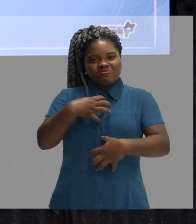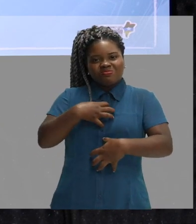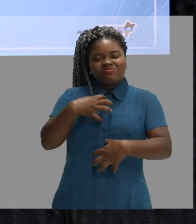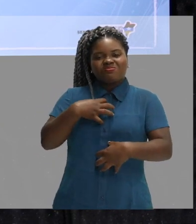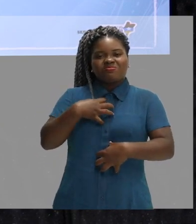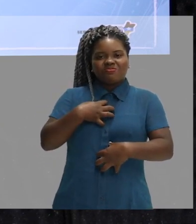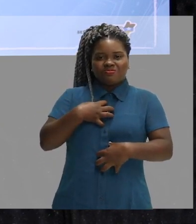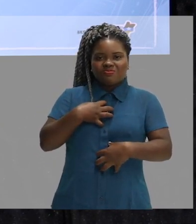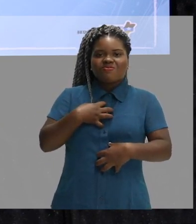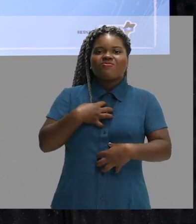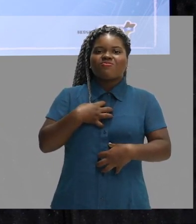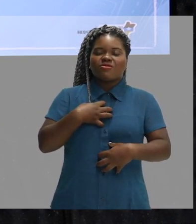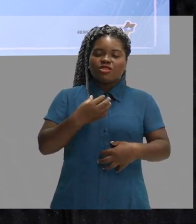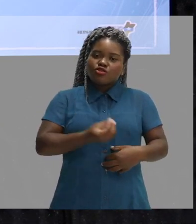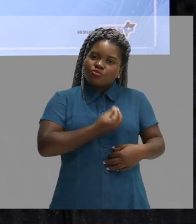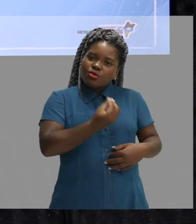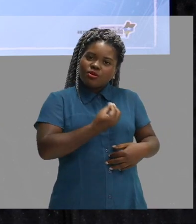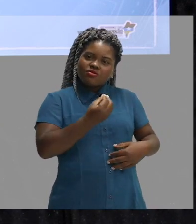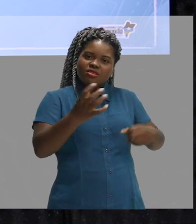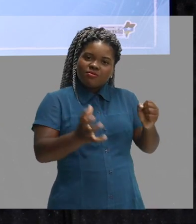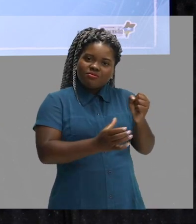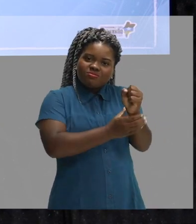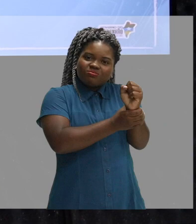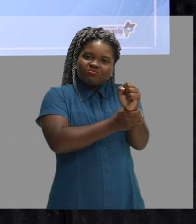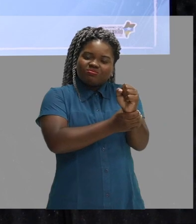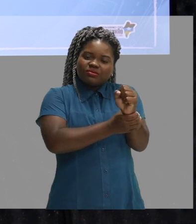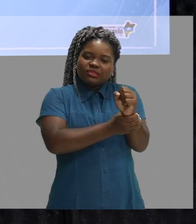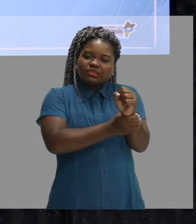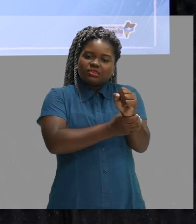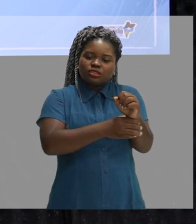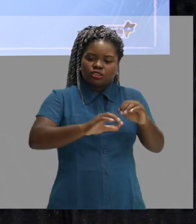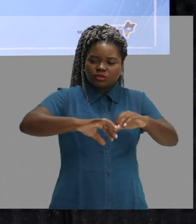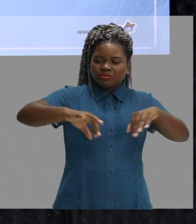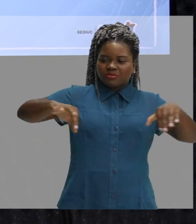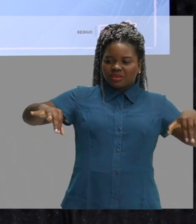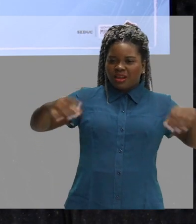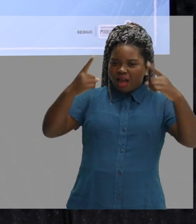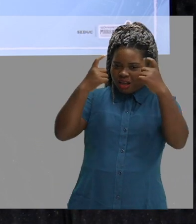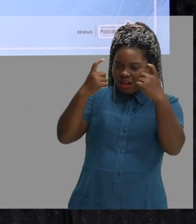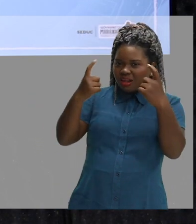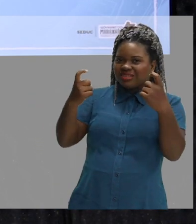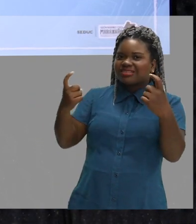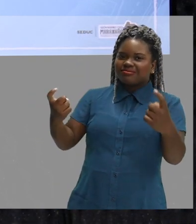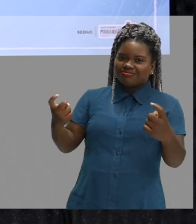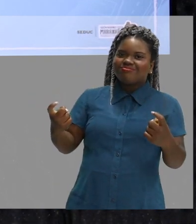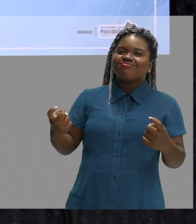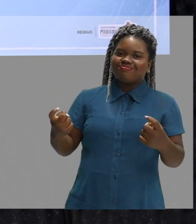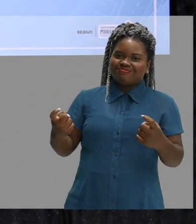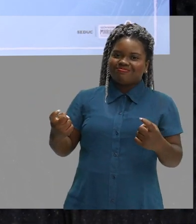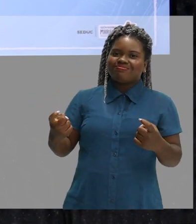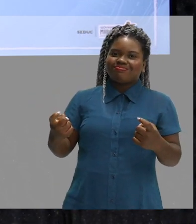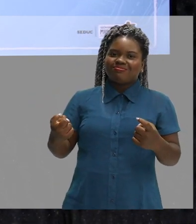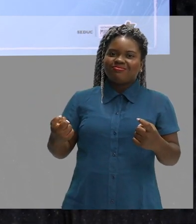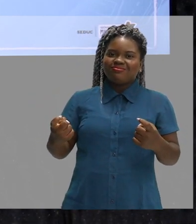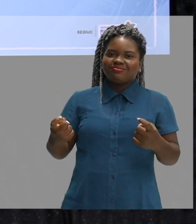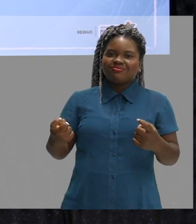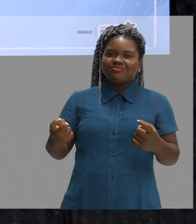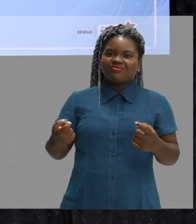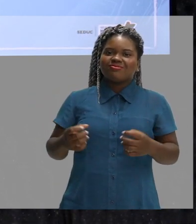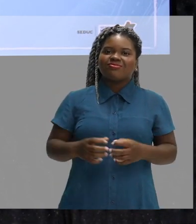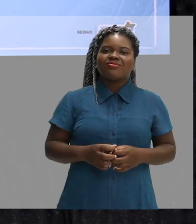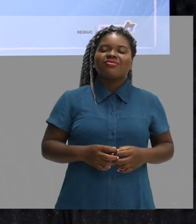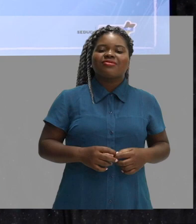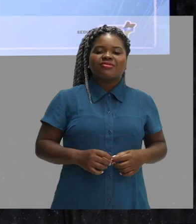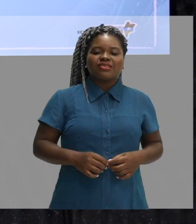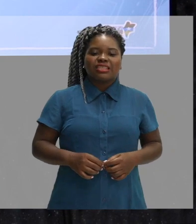portanto, de uma vida mais segura, longe do conflito, da guerra de todos contra todos, característica do Estado